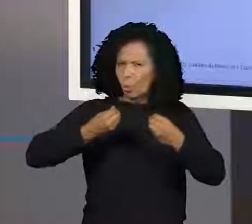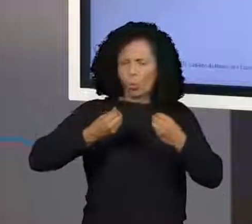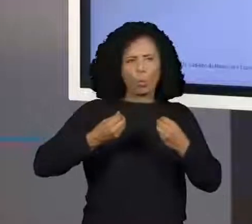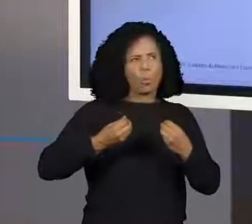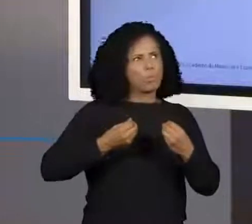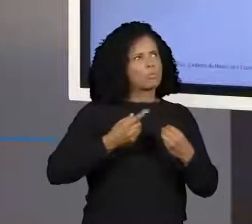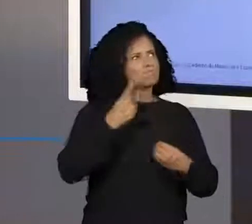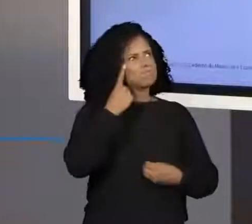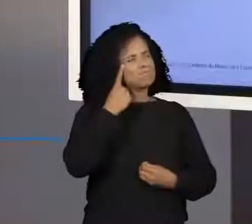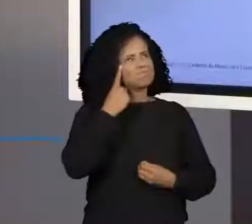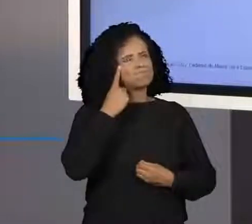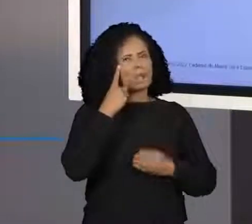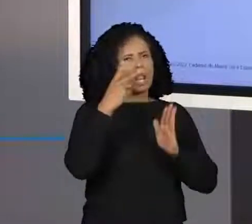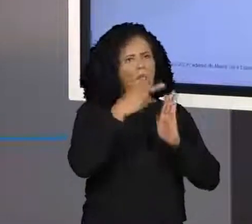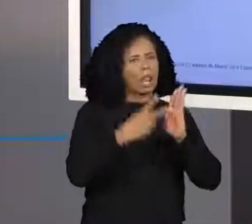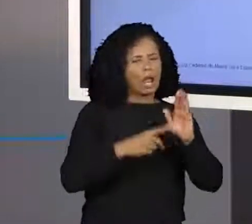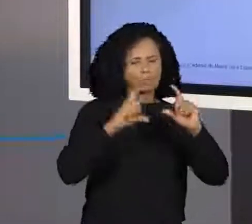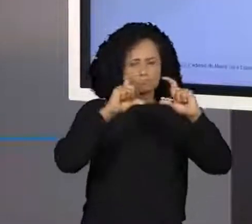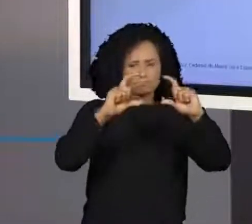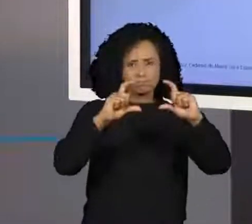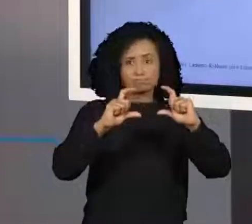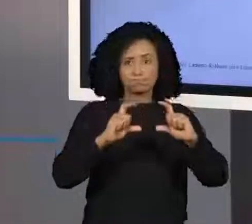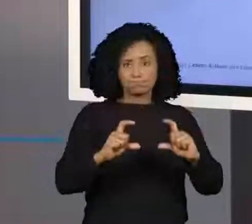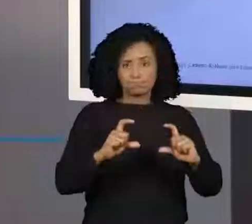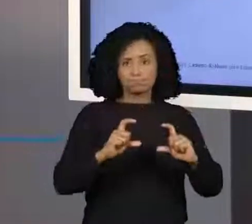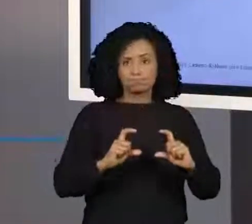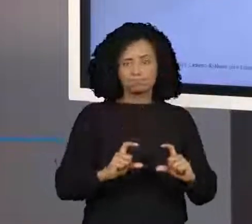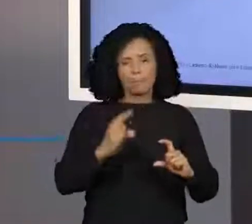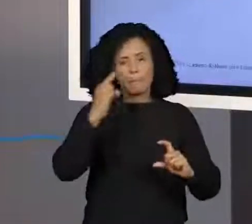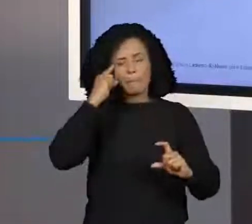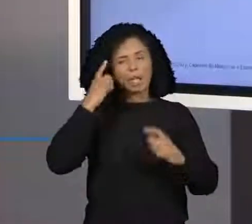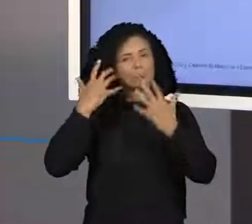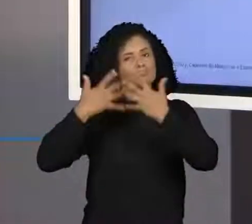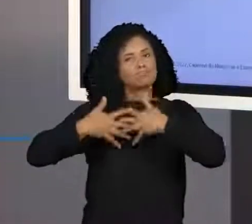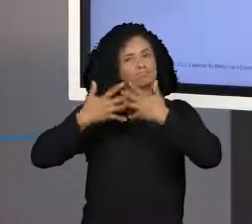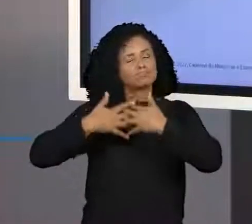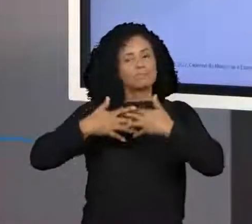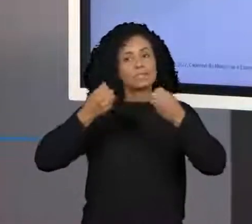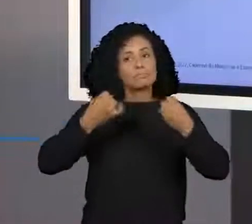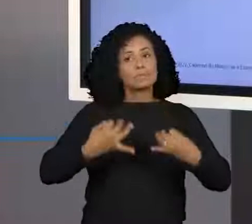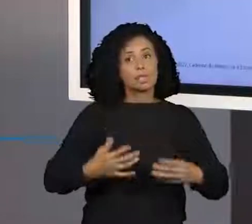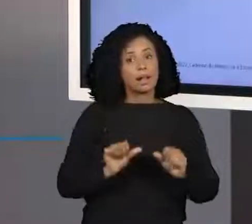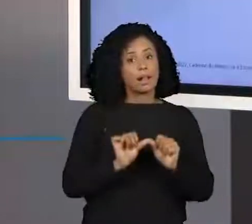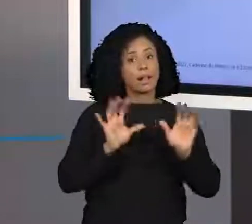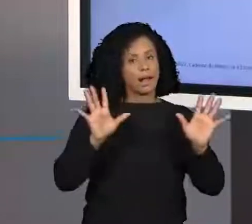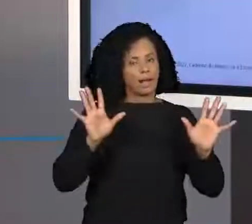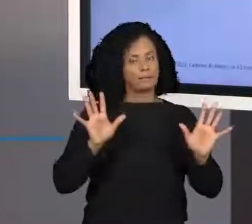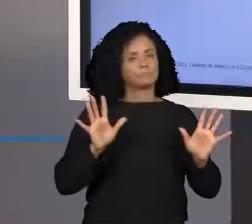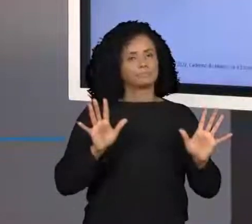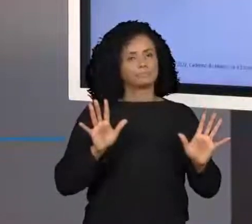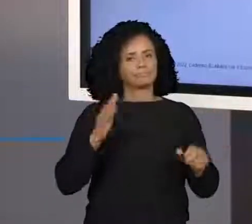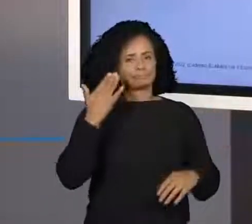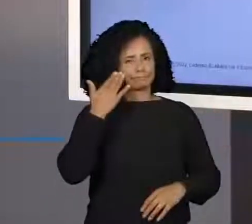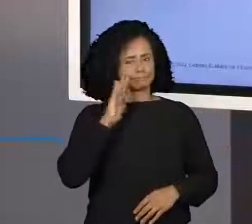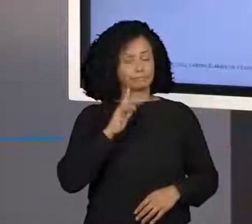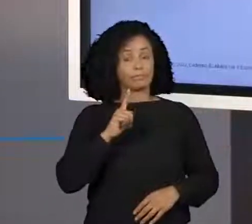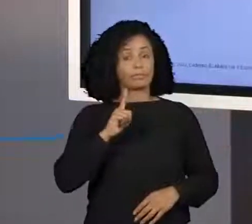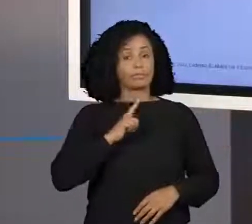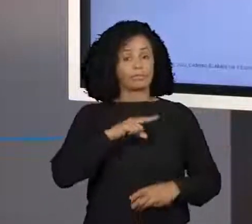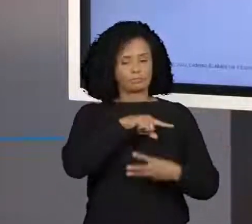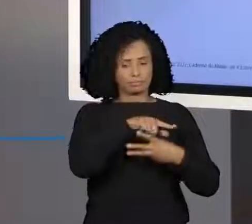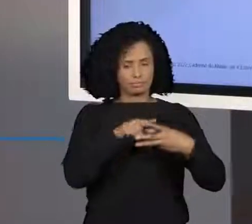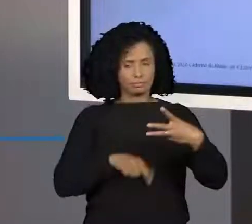separadamente e aí fica muito mais claro a ideia geral do texto científico, tá bom? Então eu separei em 3